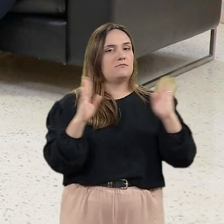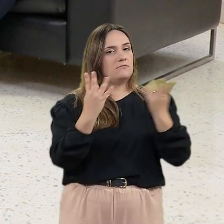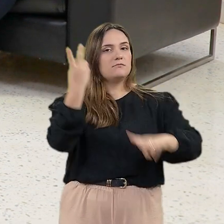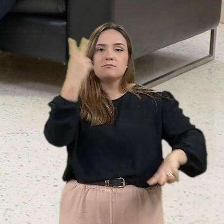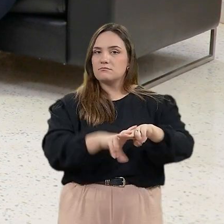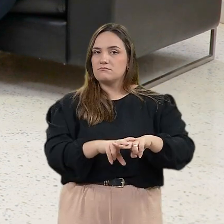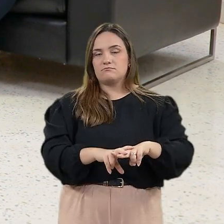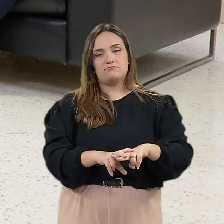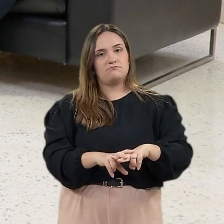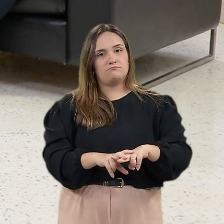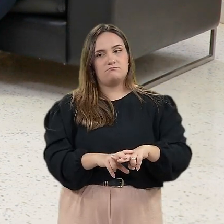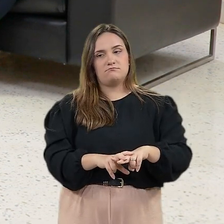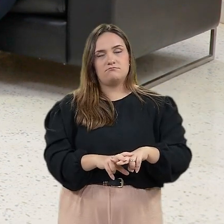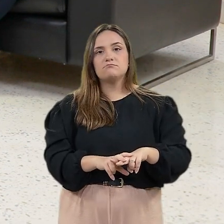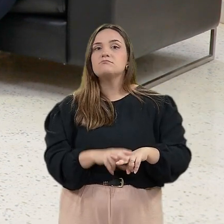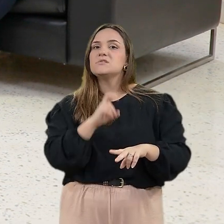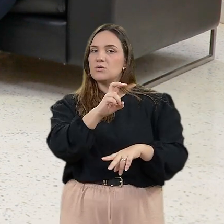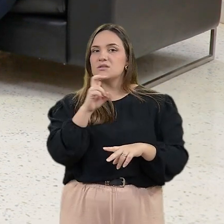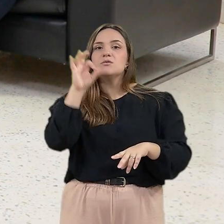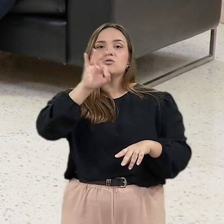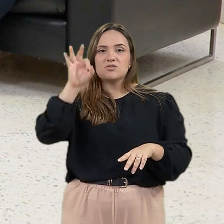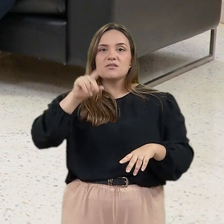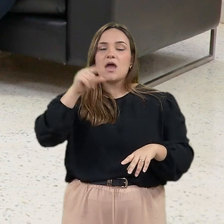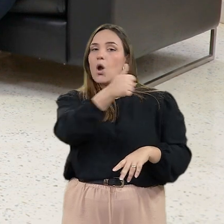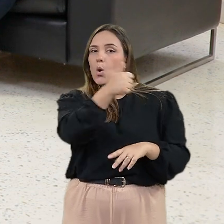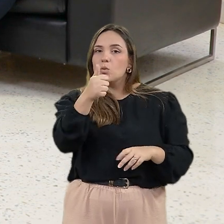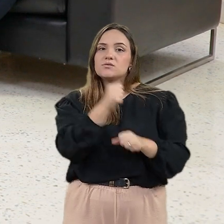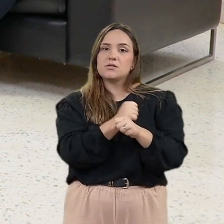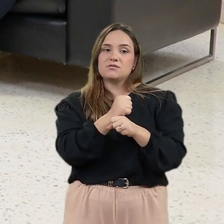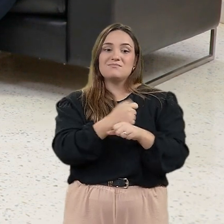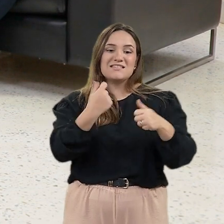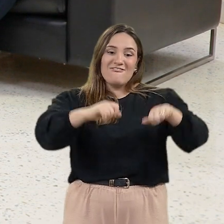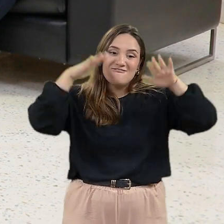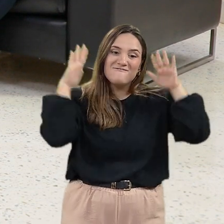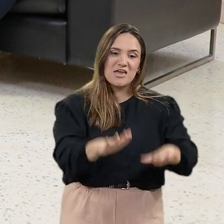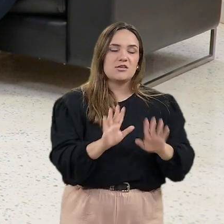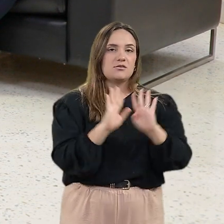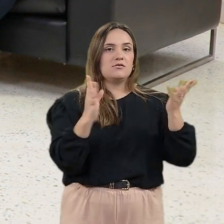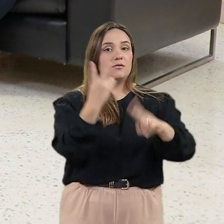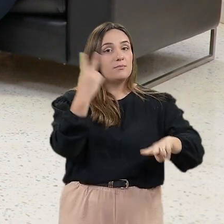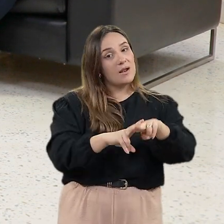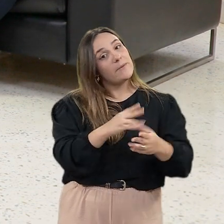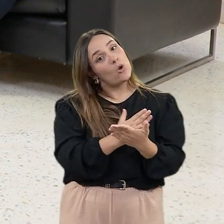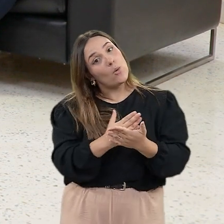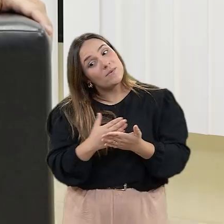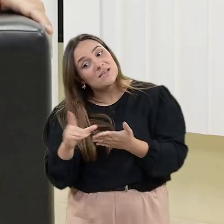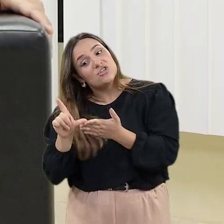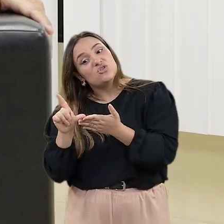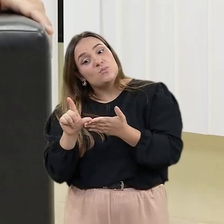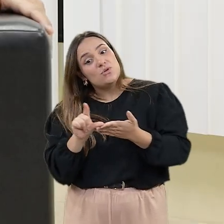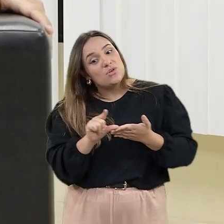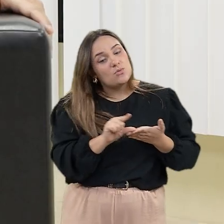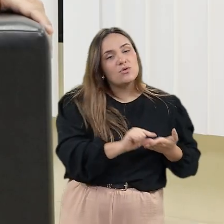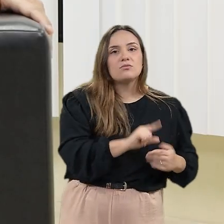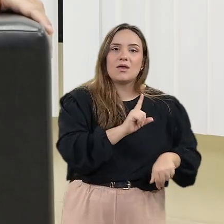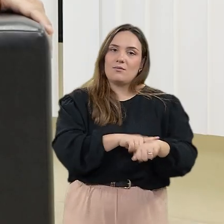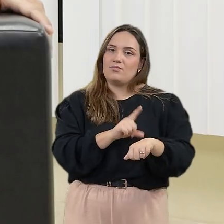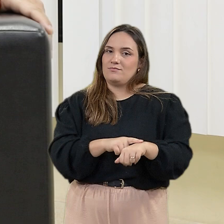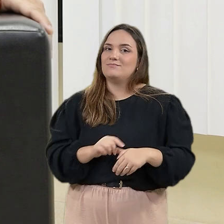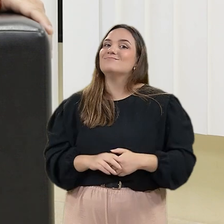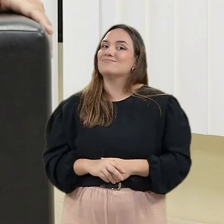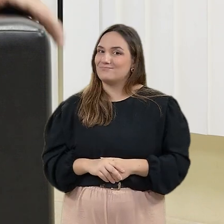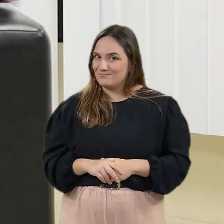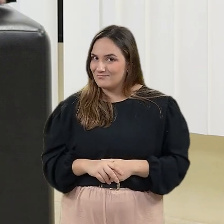outras palavras, ele vai ter que cumprir, no mínimo, 11 anos no regime fechado para progredir. E é importante dizer também